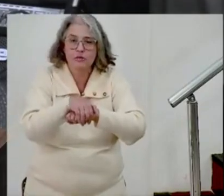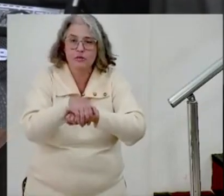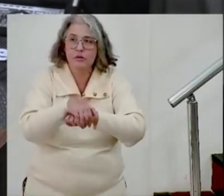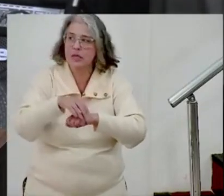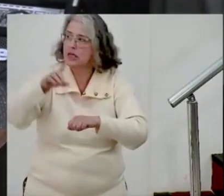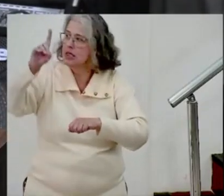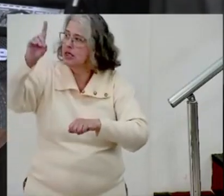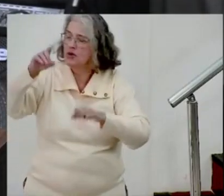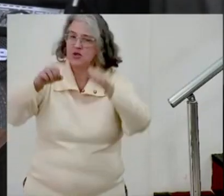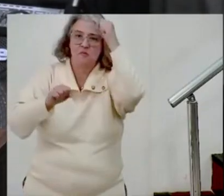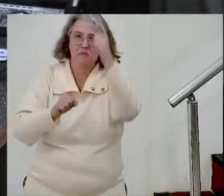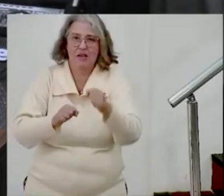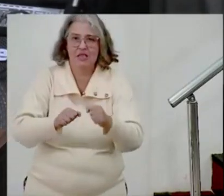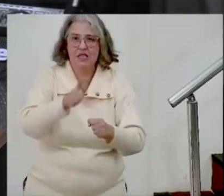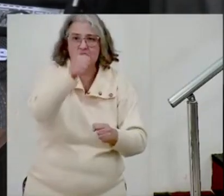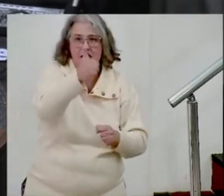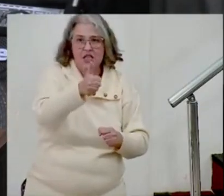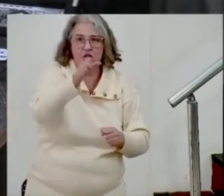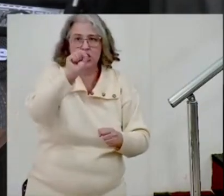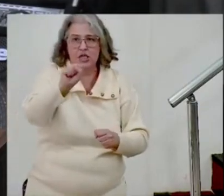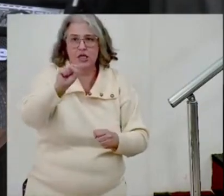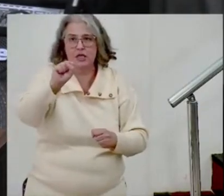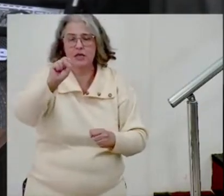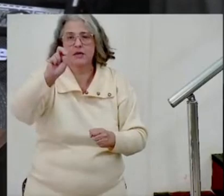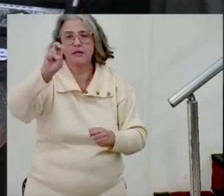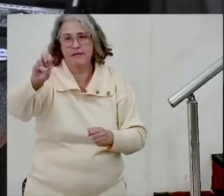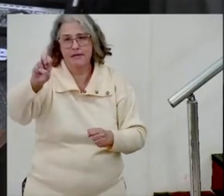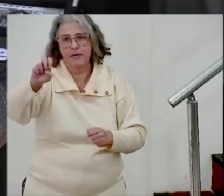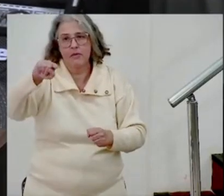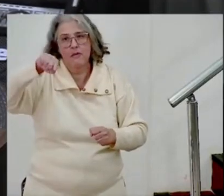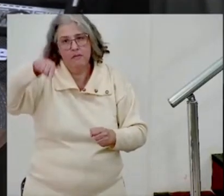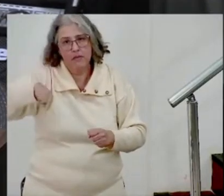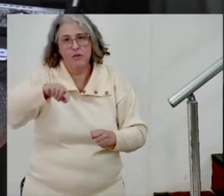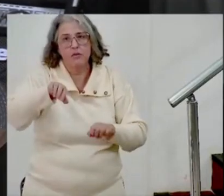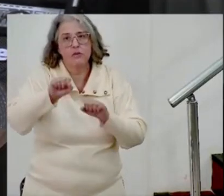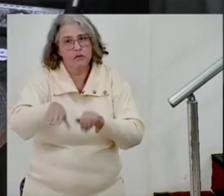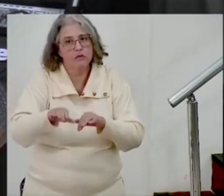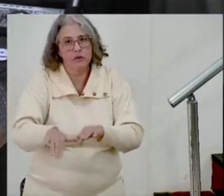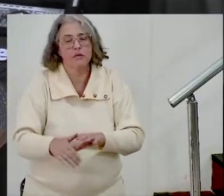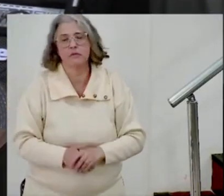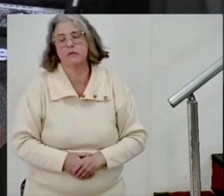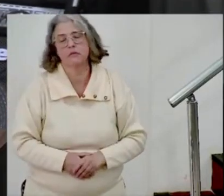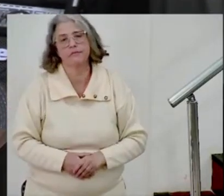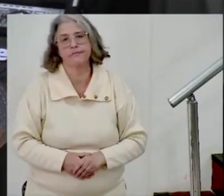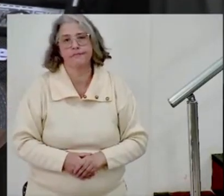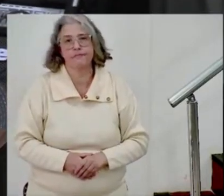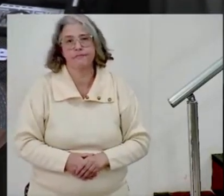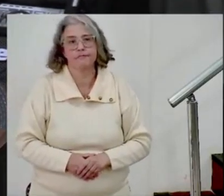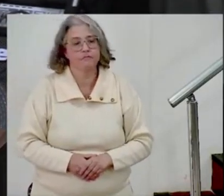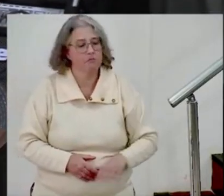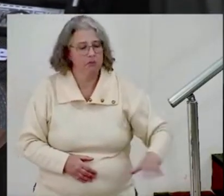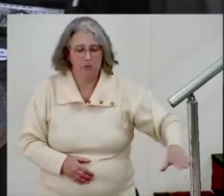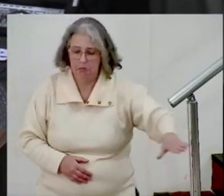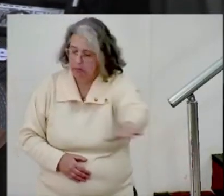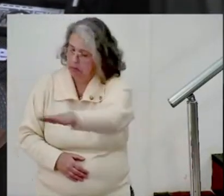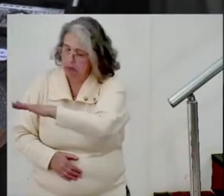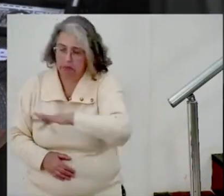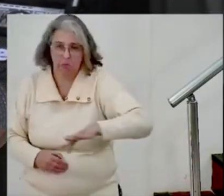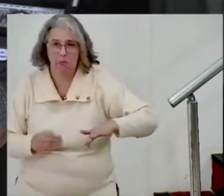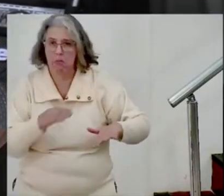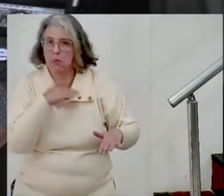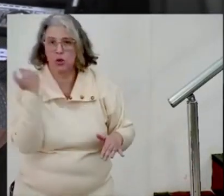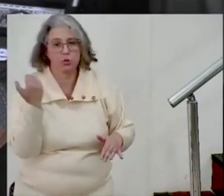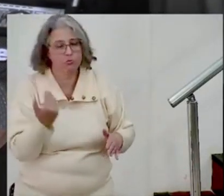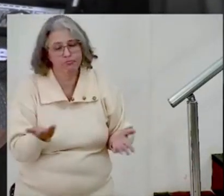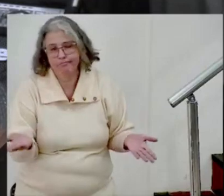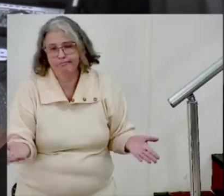mil. Quando eles acordam pela manhã, diz o texto, se levantaram os restantes pela manhã, e eis que todos eram cadáveres.